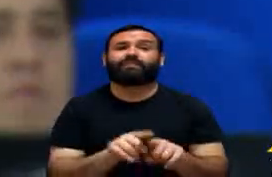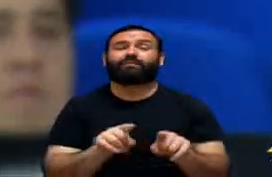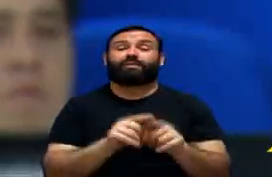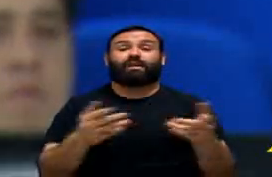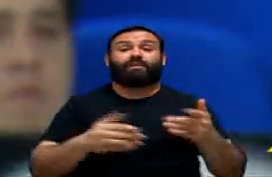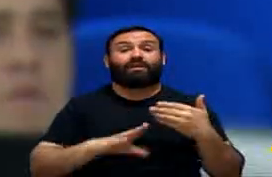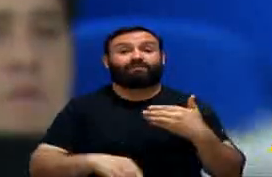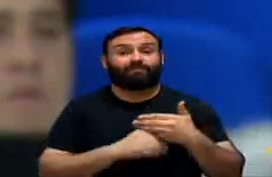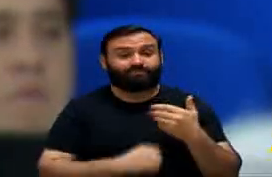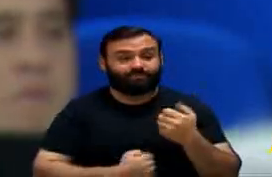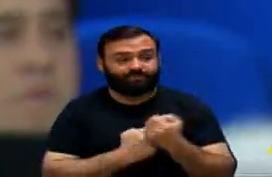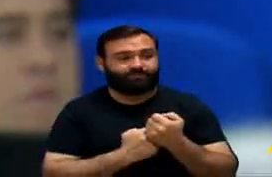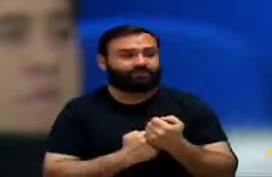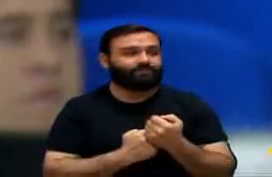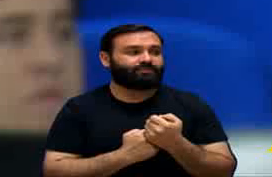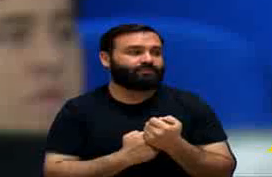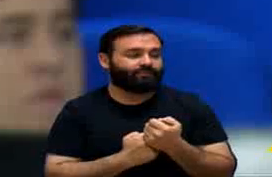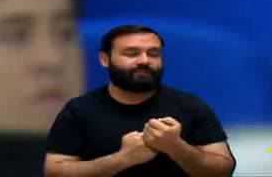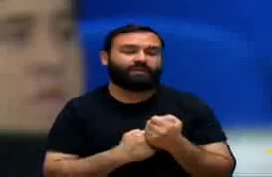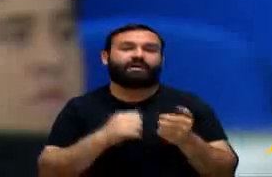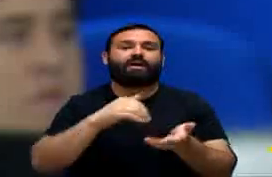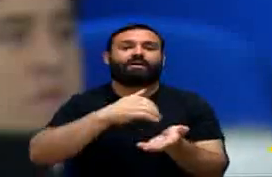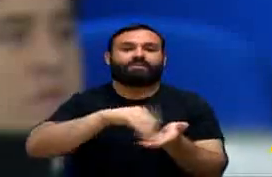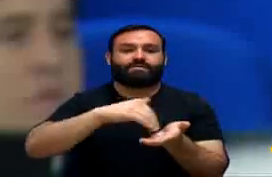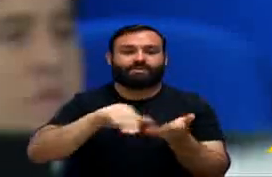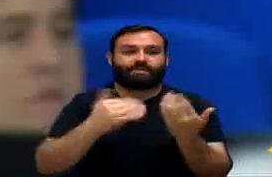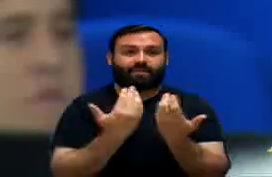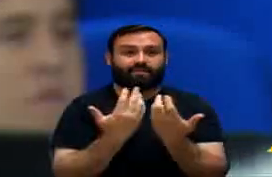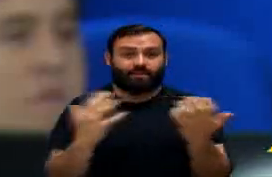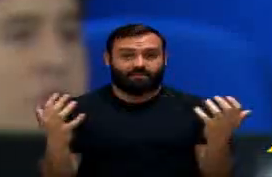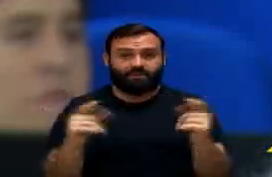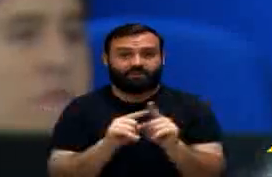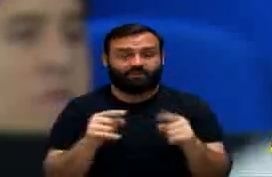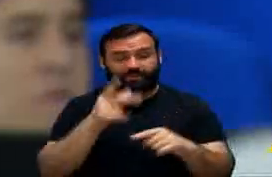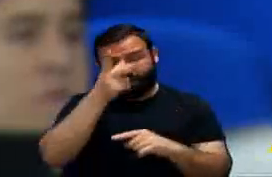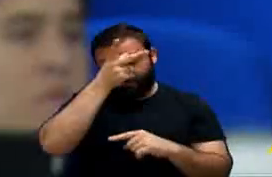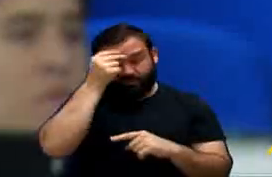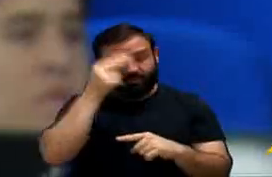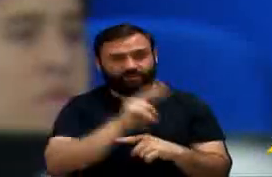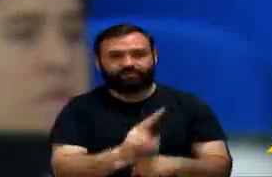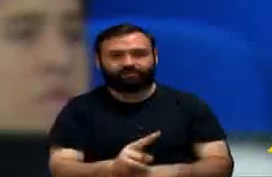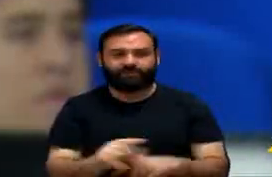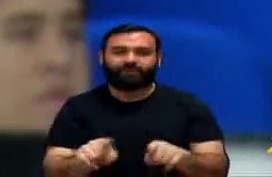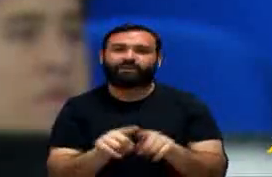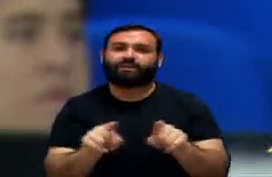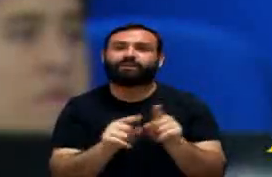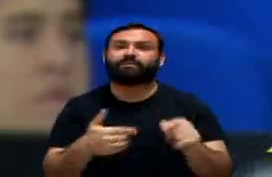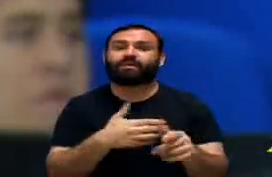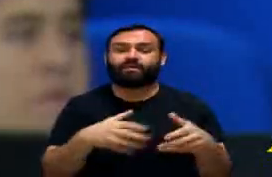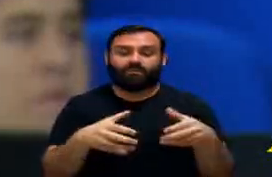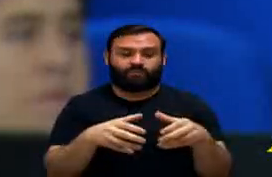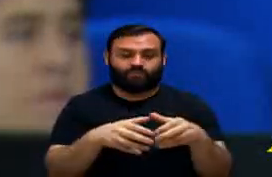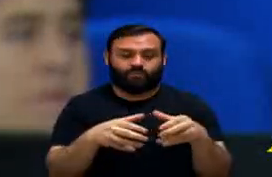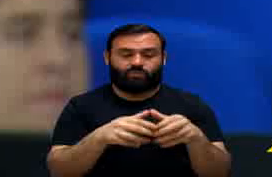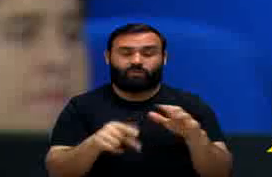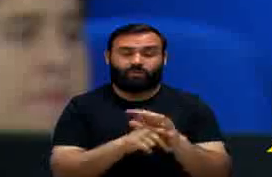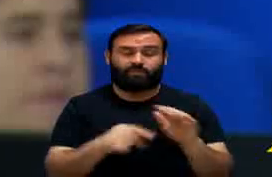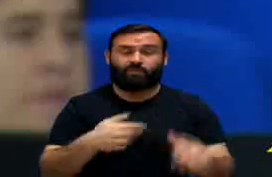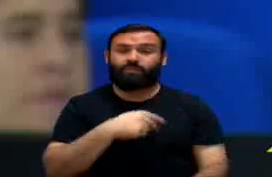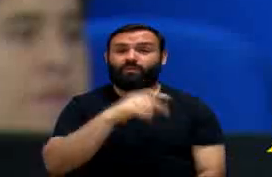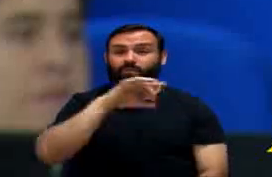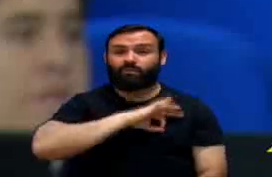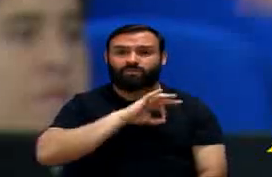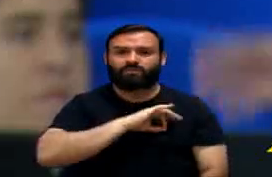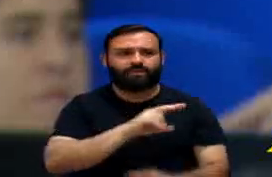a reforçar o poder da da Secretaria de Meio Ambiente da Prefeitura faliz e dos órgãos policiais de fazer a